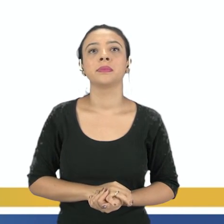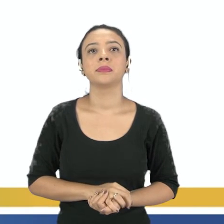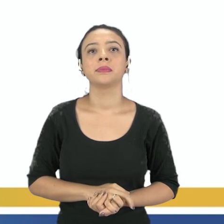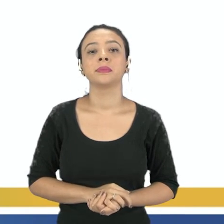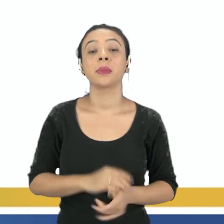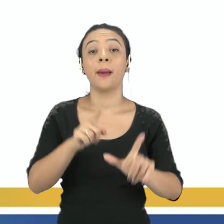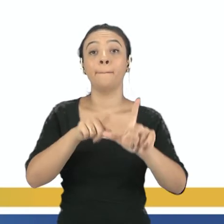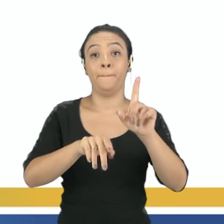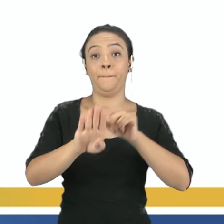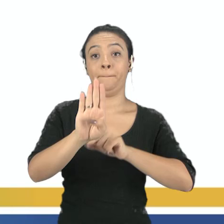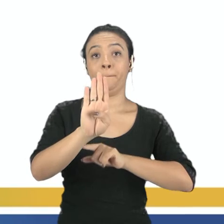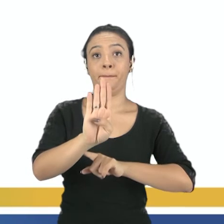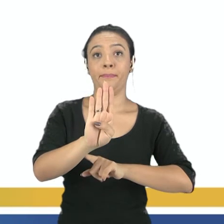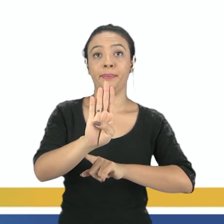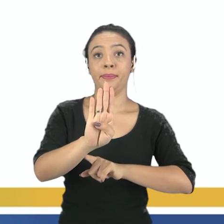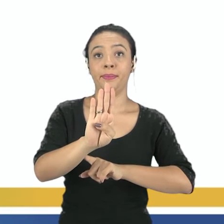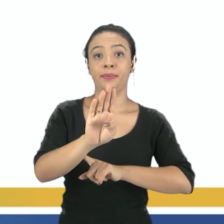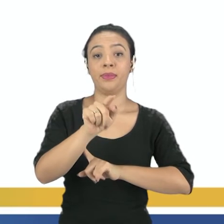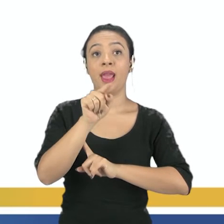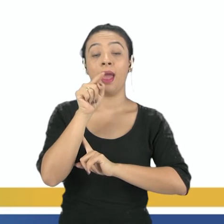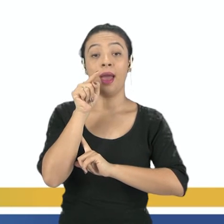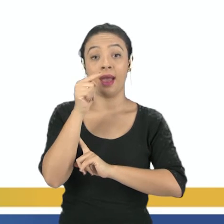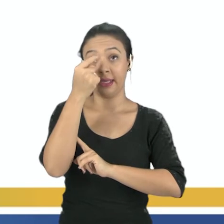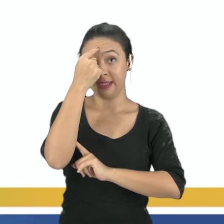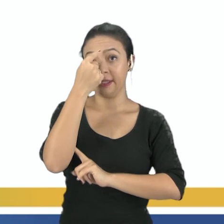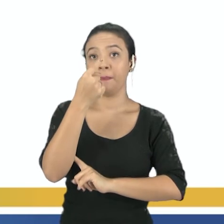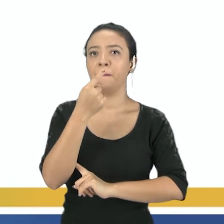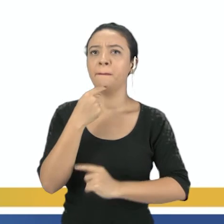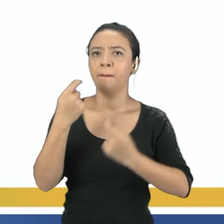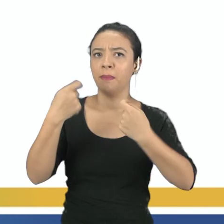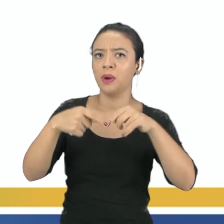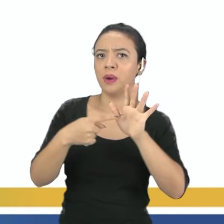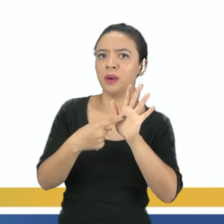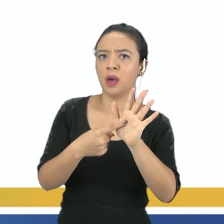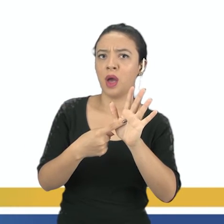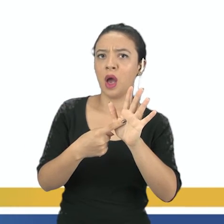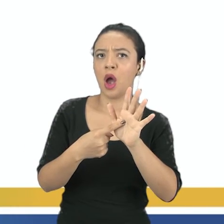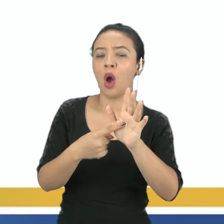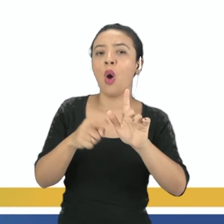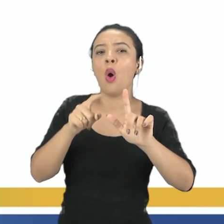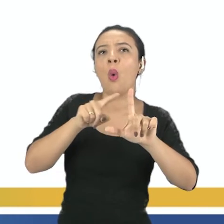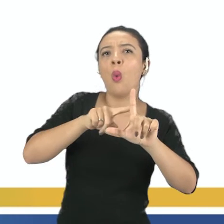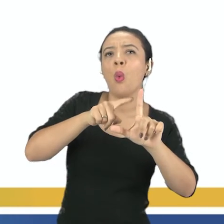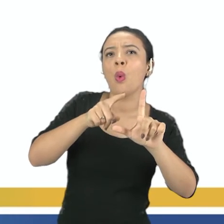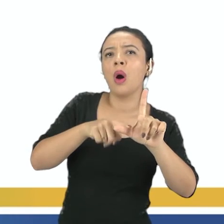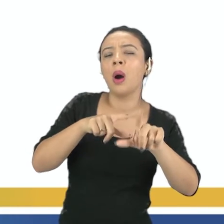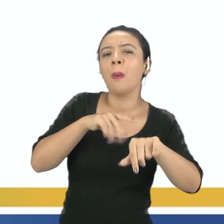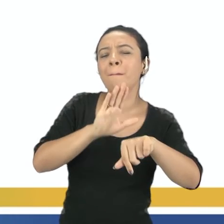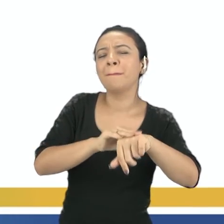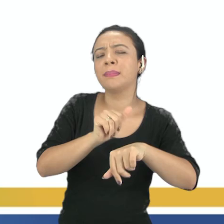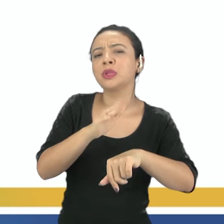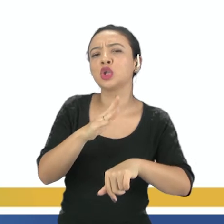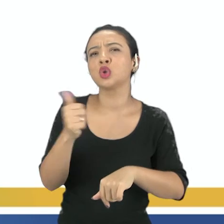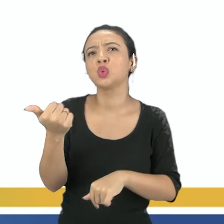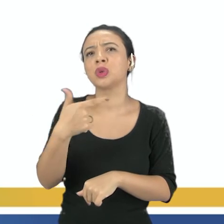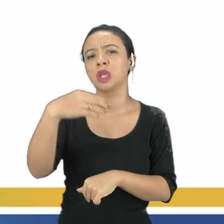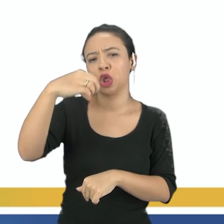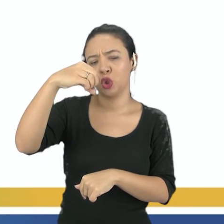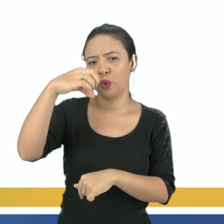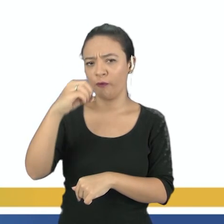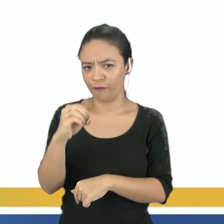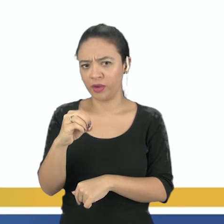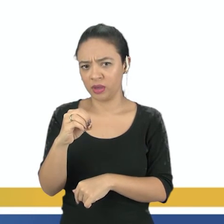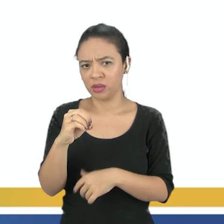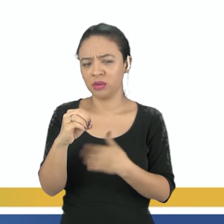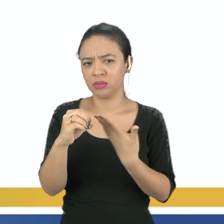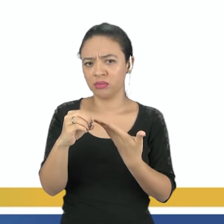vamos lá para a letra B né Será que esse desenho pode indicar um ângulo de medida maior que 90° né ou